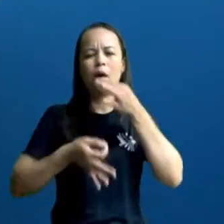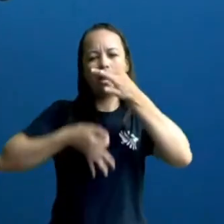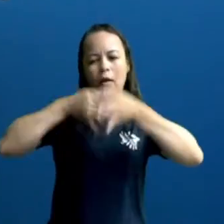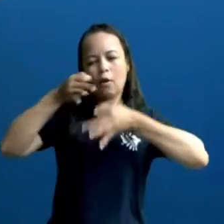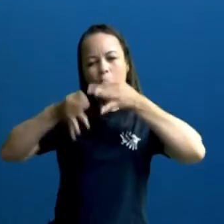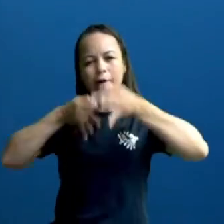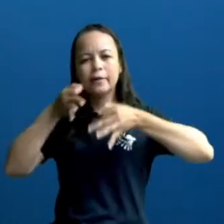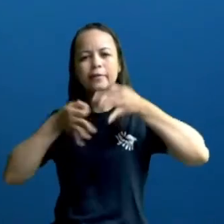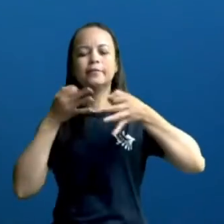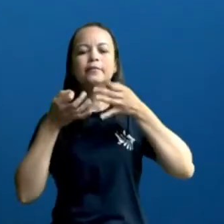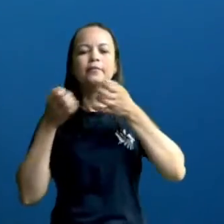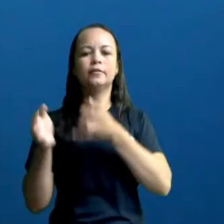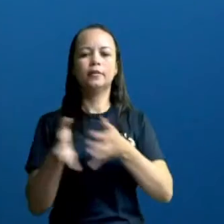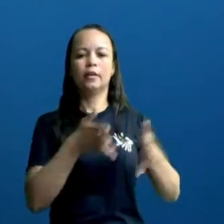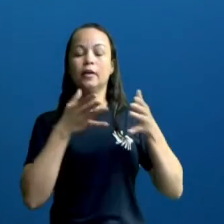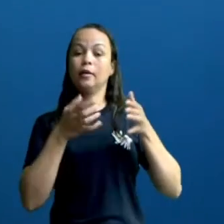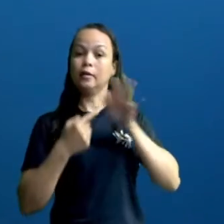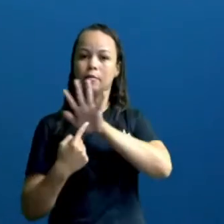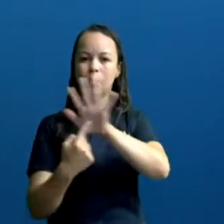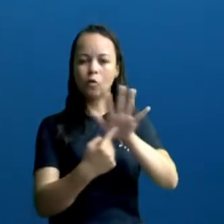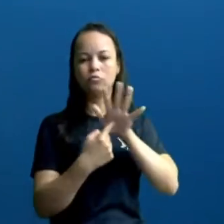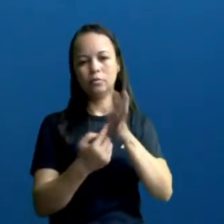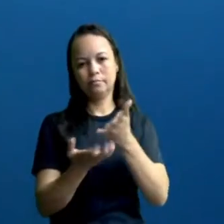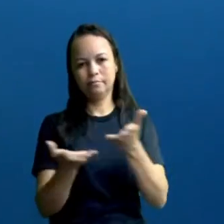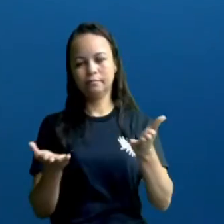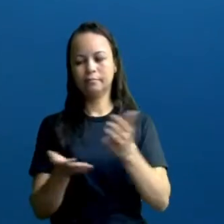das informações que estão sendo colocadas aqui para ele.